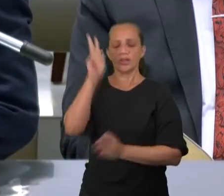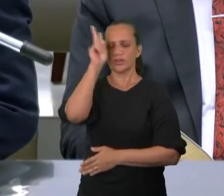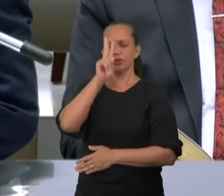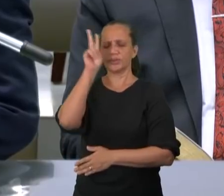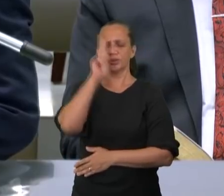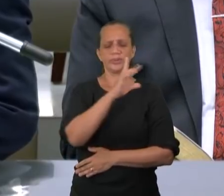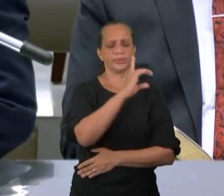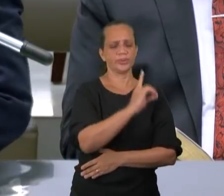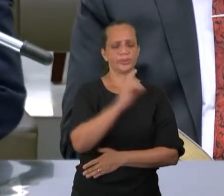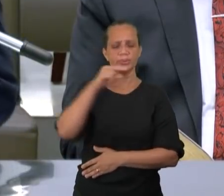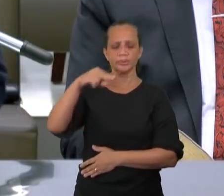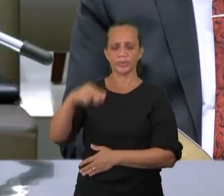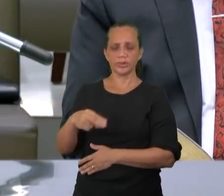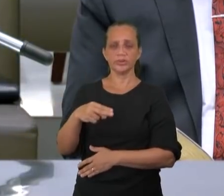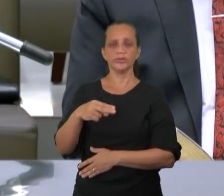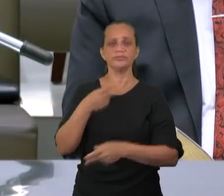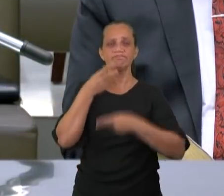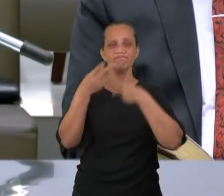Aleluia.